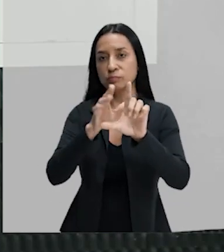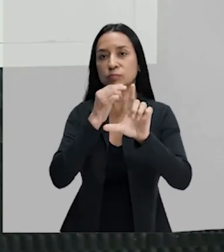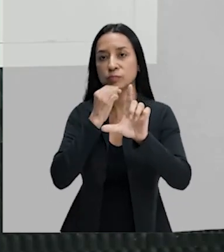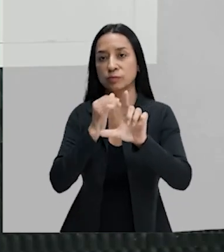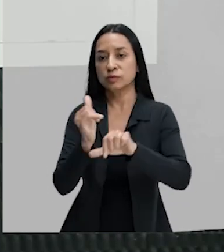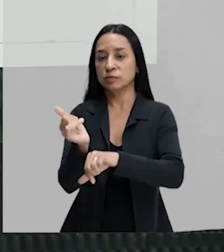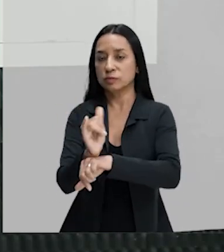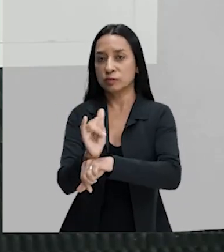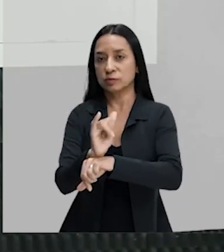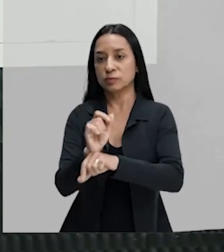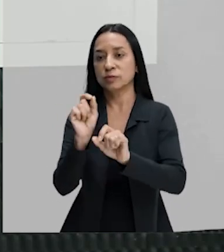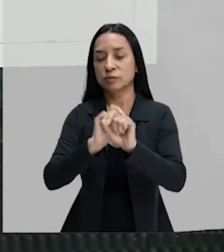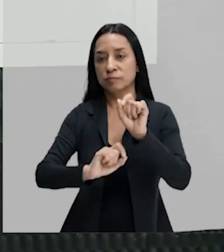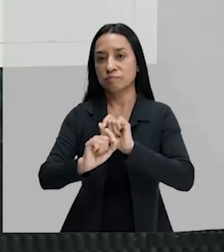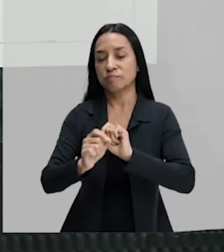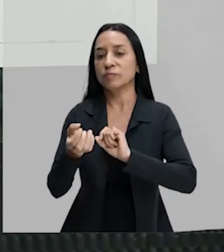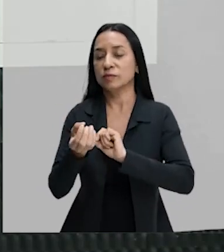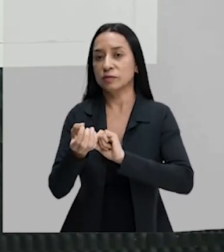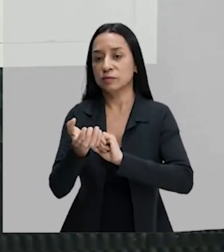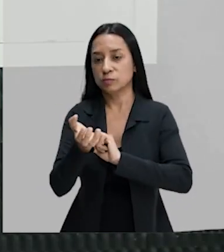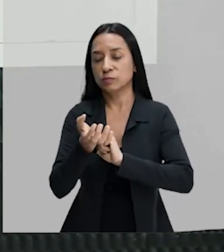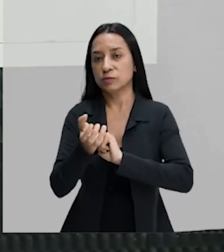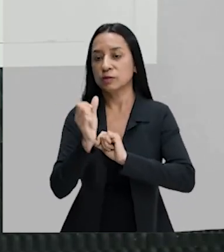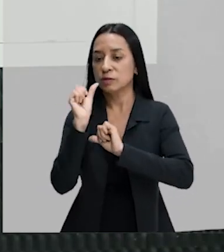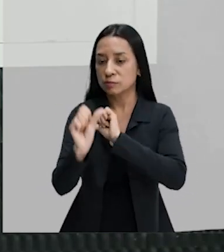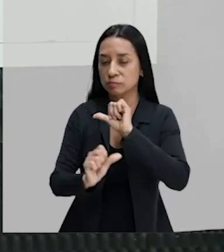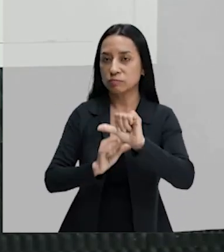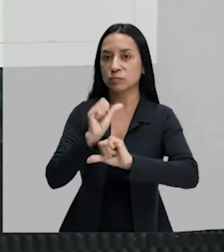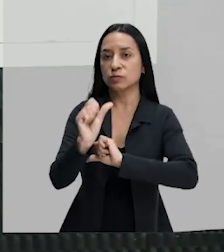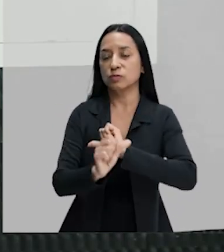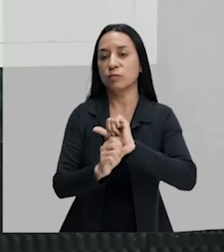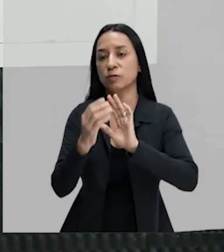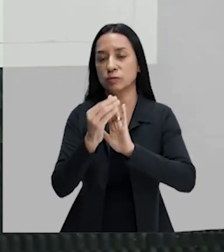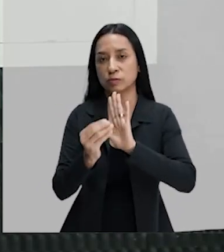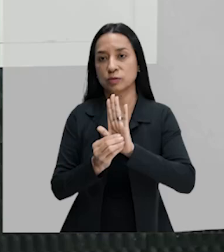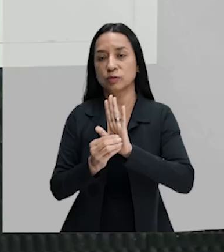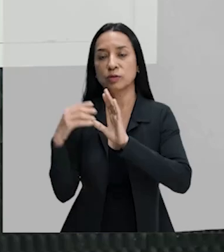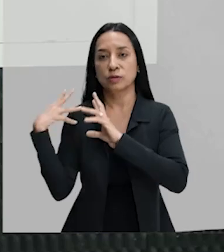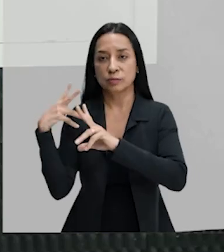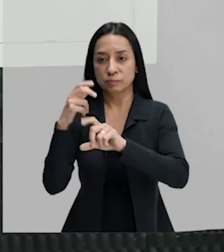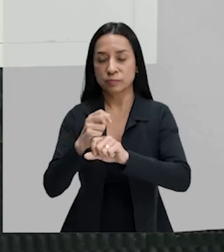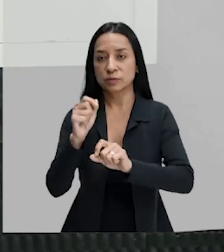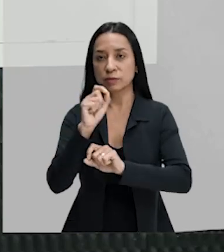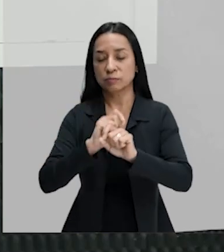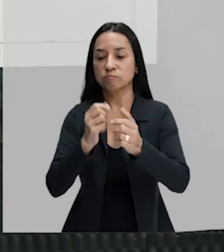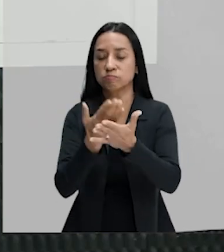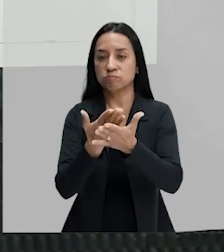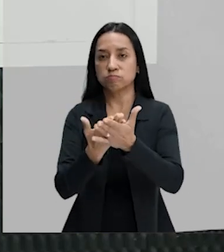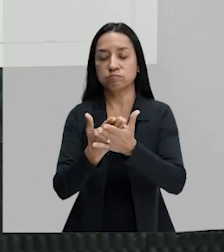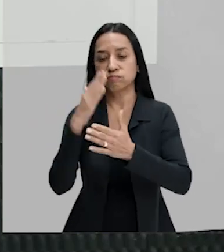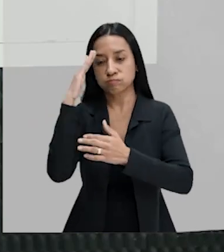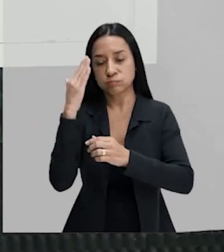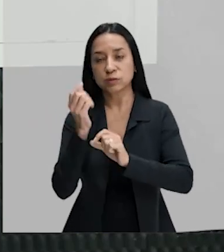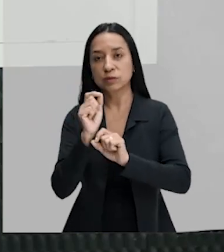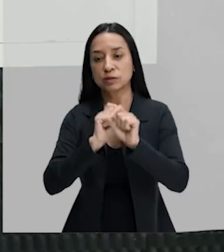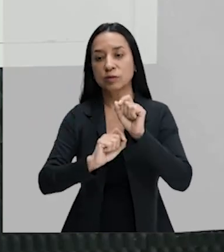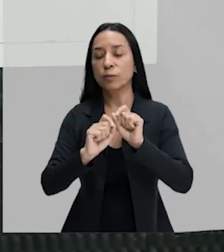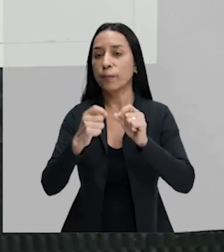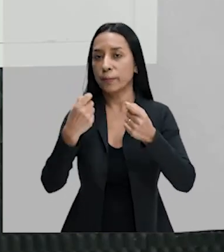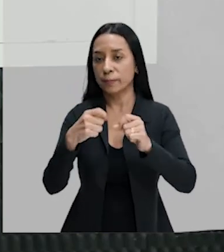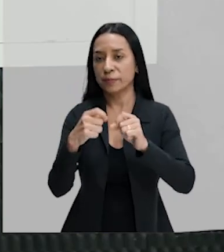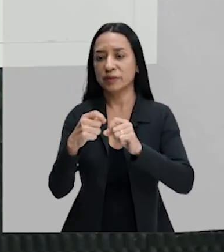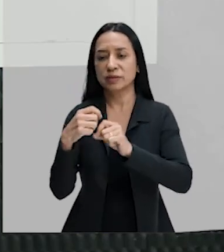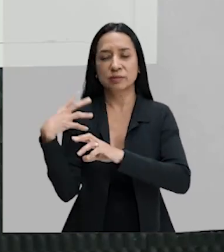Quem quer atualizar o seu conteúdo, revisar, ou então aquela aula que você não entendeu, quer rever, vai